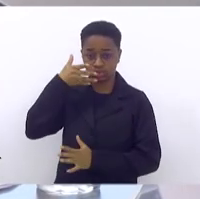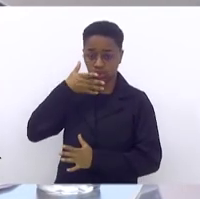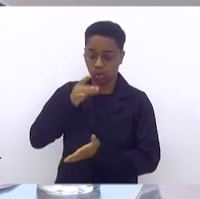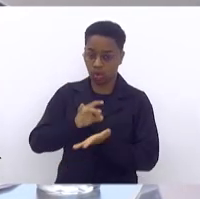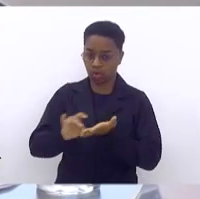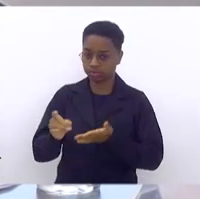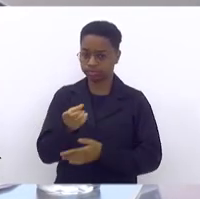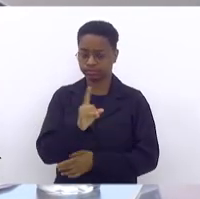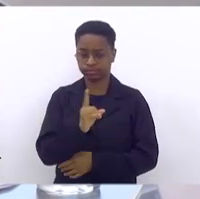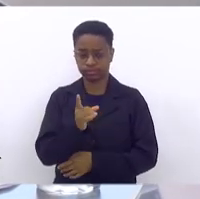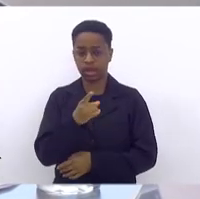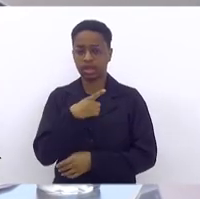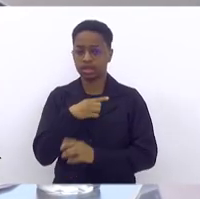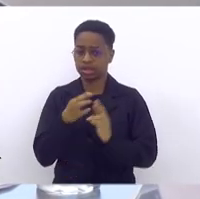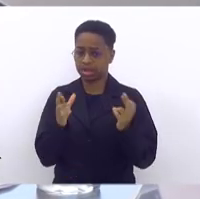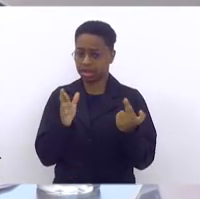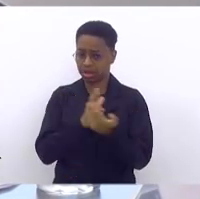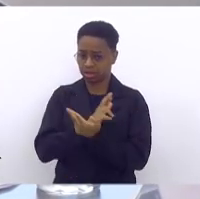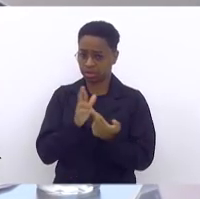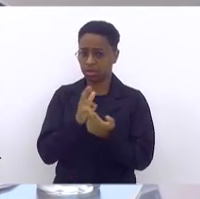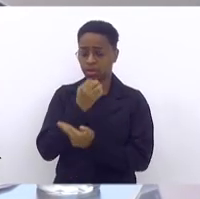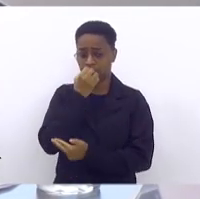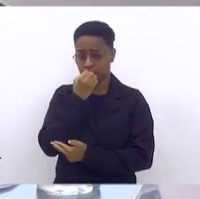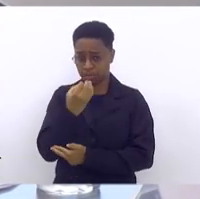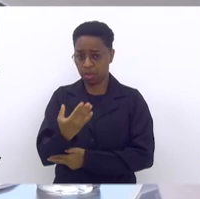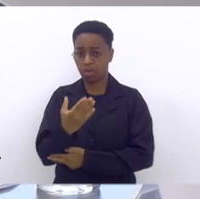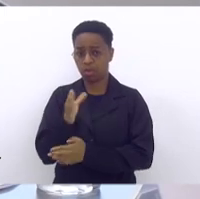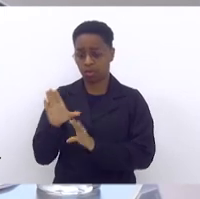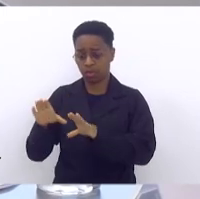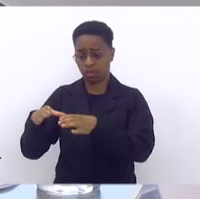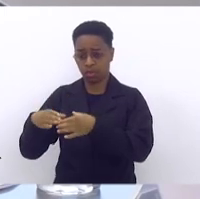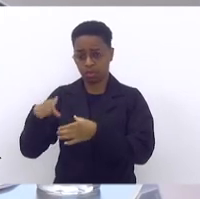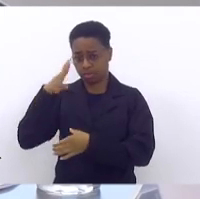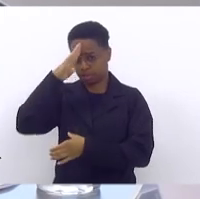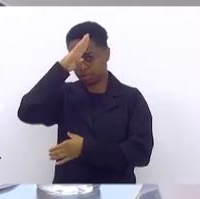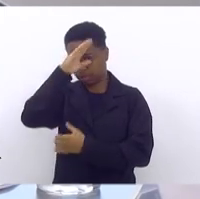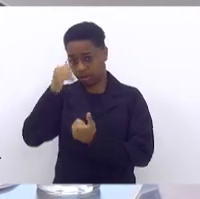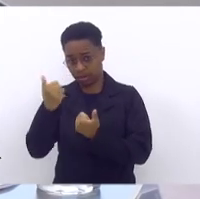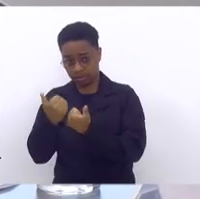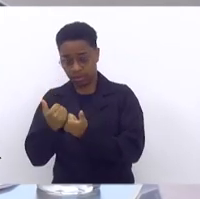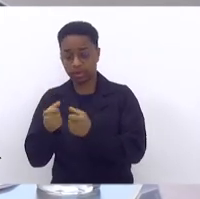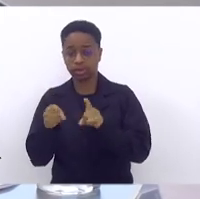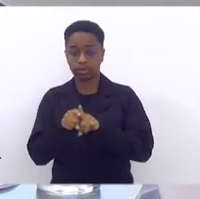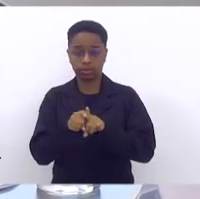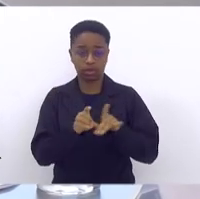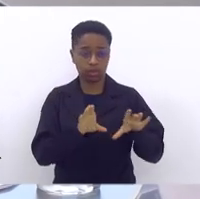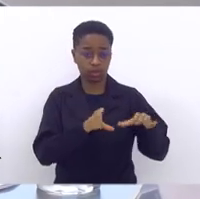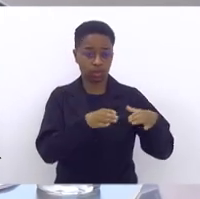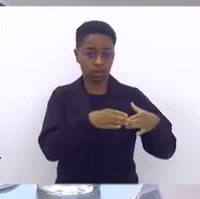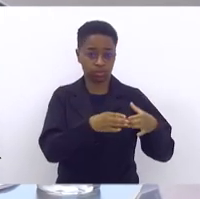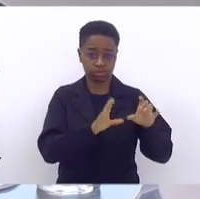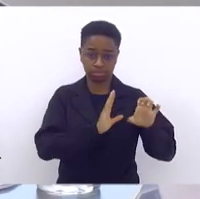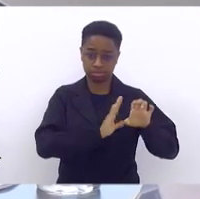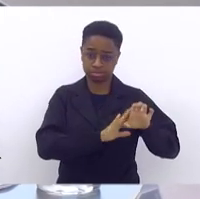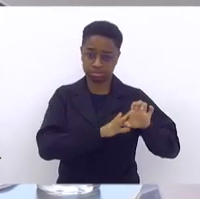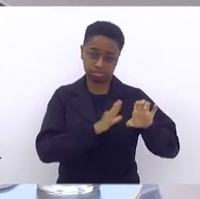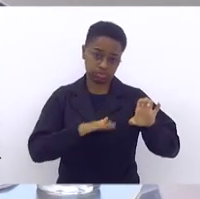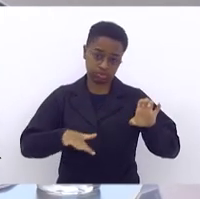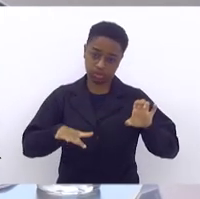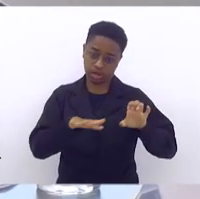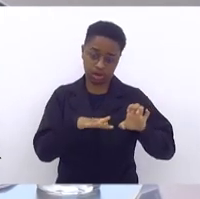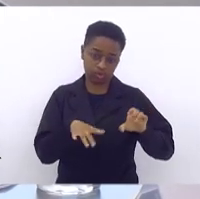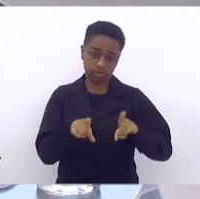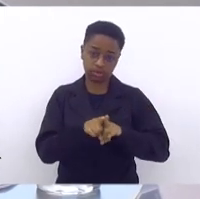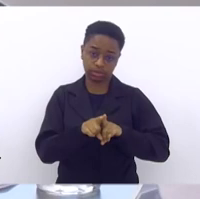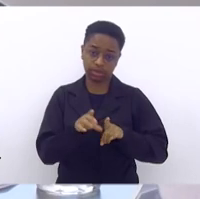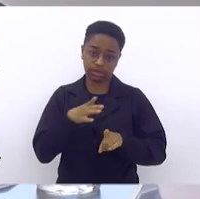Tenho relações muito boas com bolsonaristas e da esquerda de uma maneira geral. E tenho